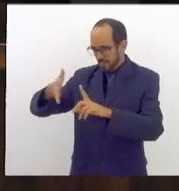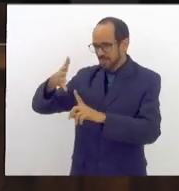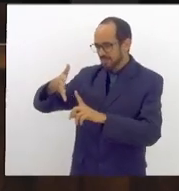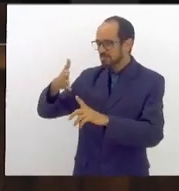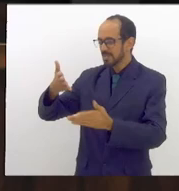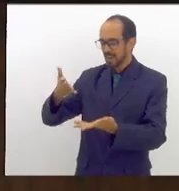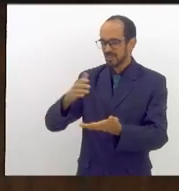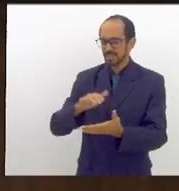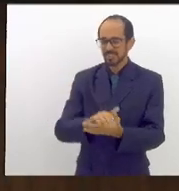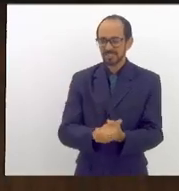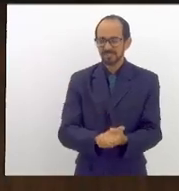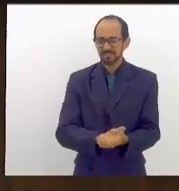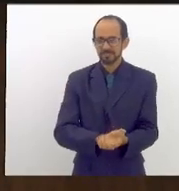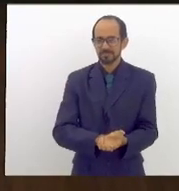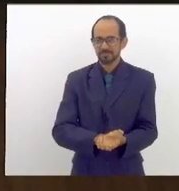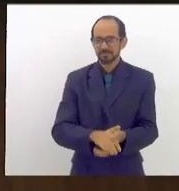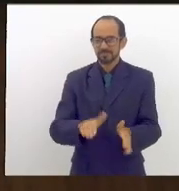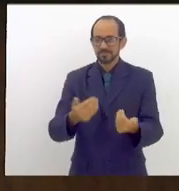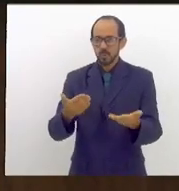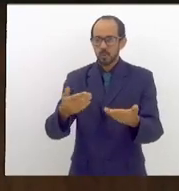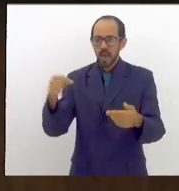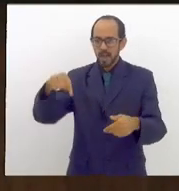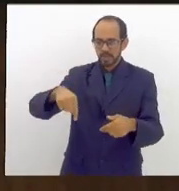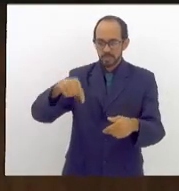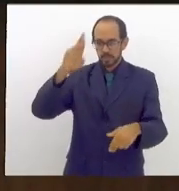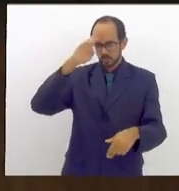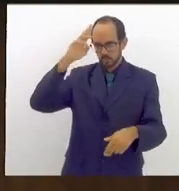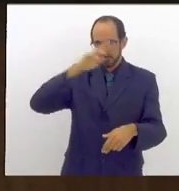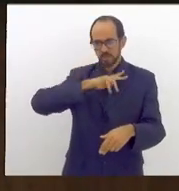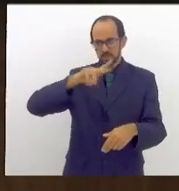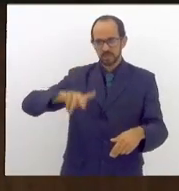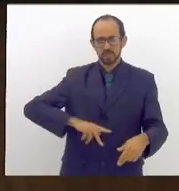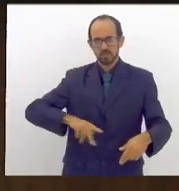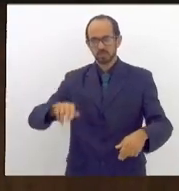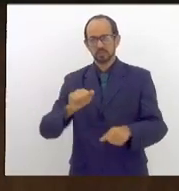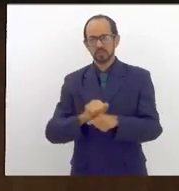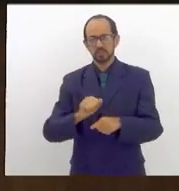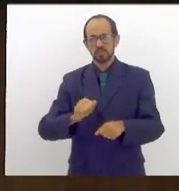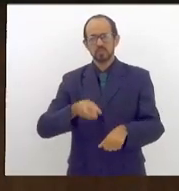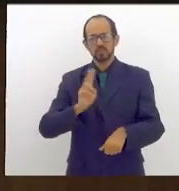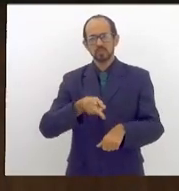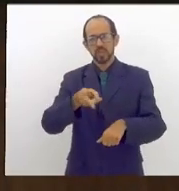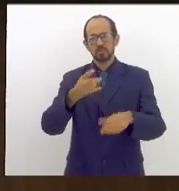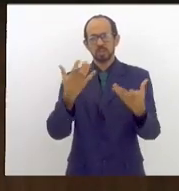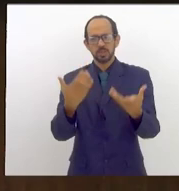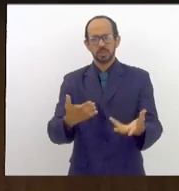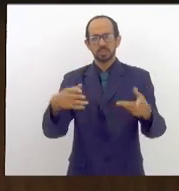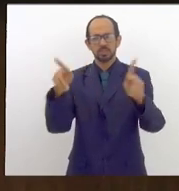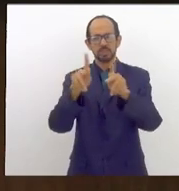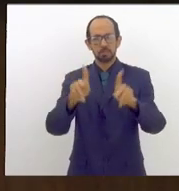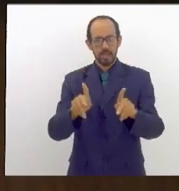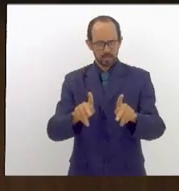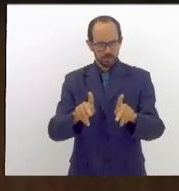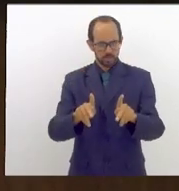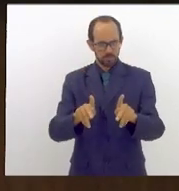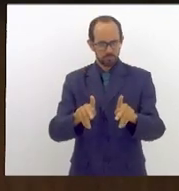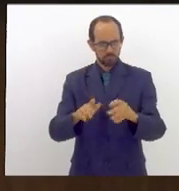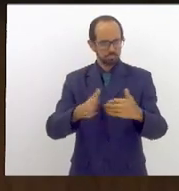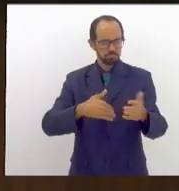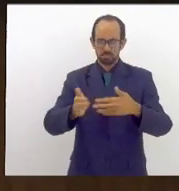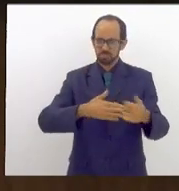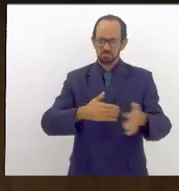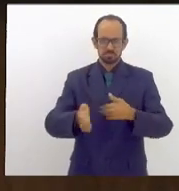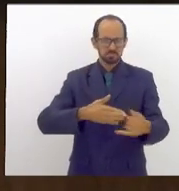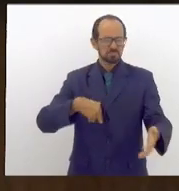e aqui eu sou presidente Eu Sempre procurei ter paz com todos Independente de bandeiras de